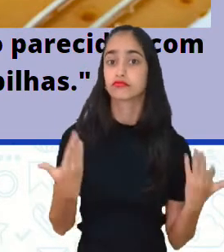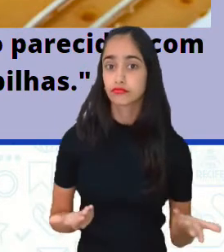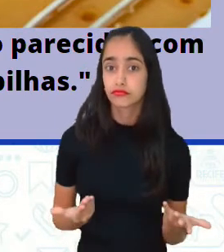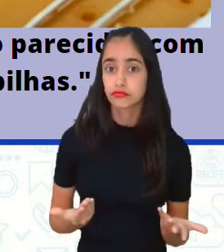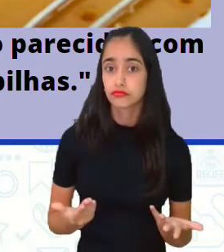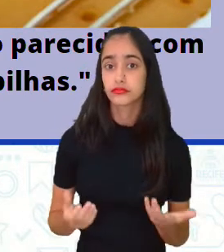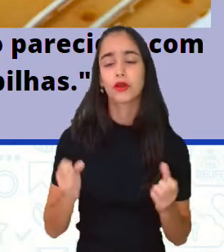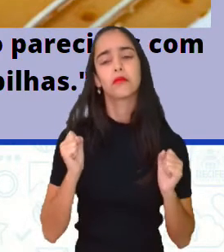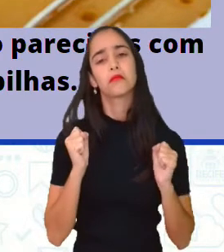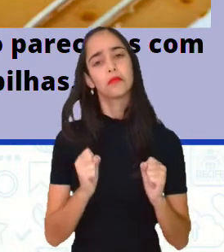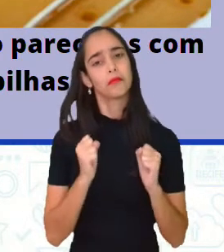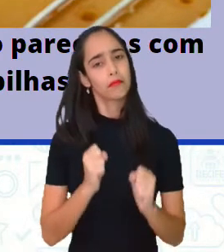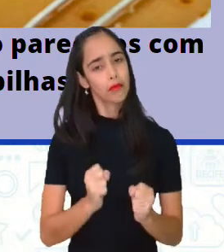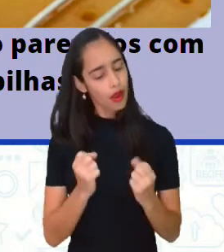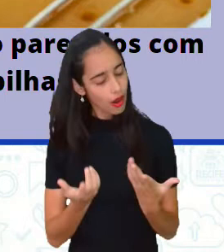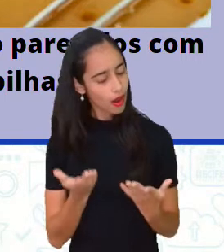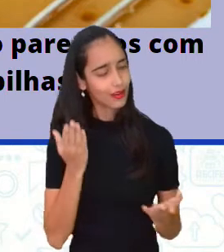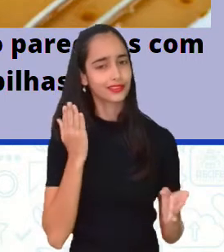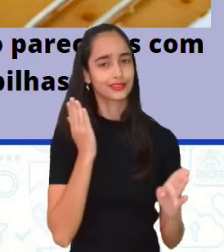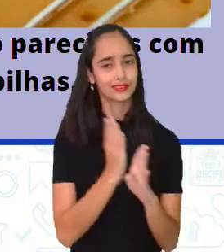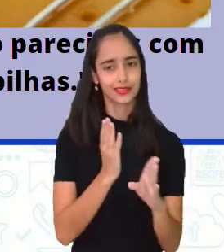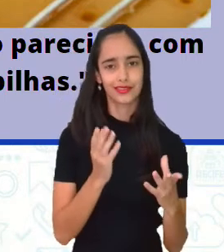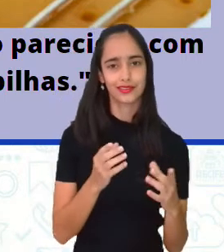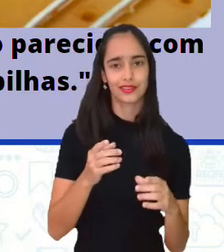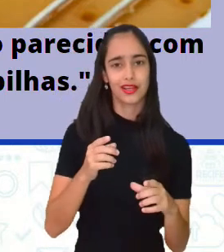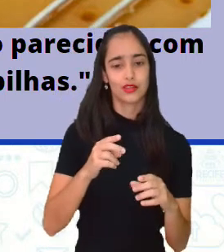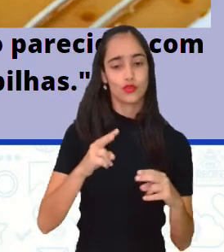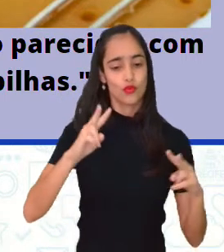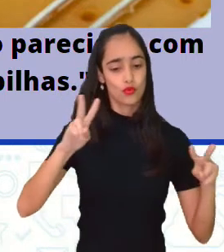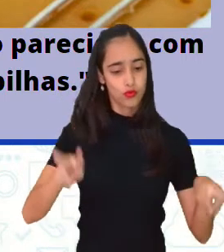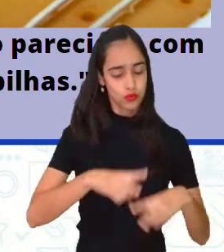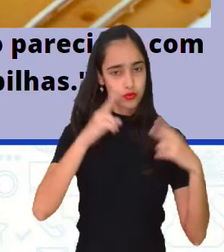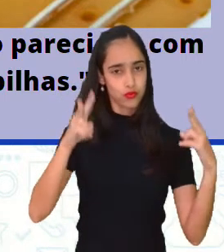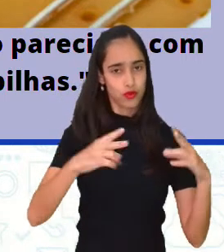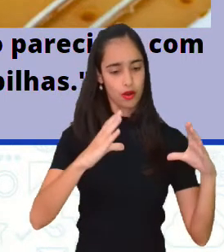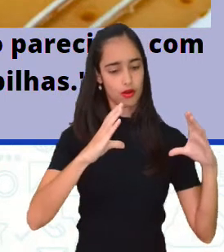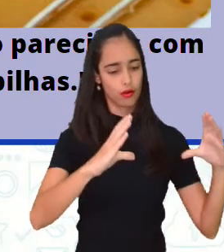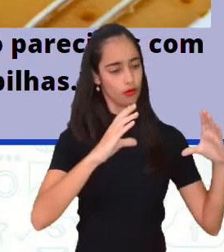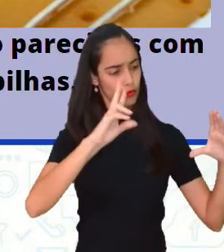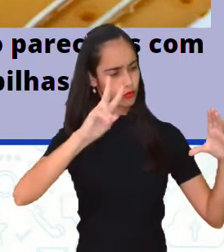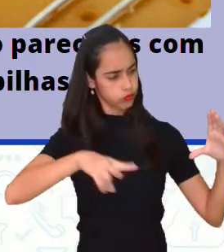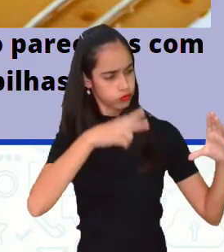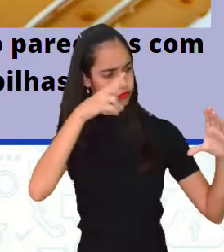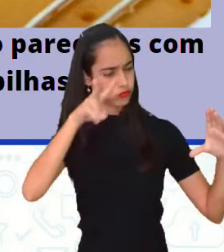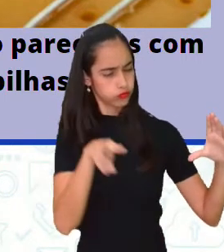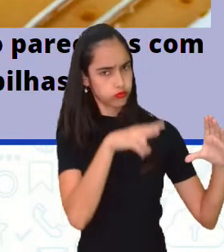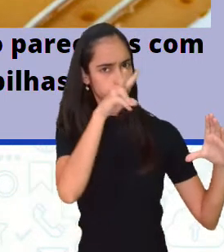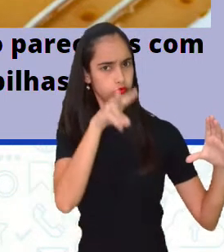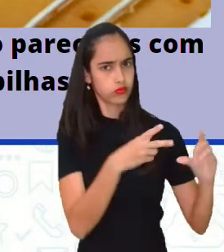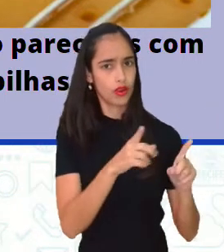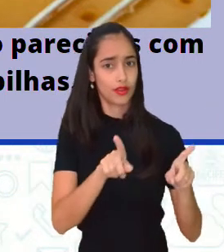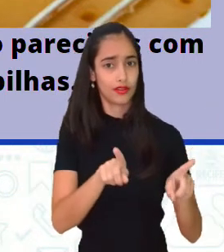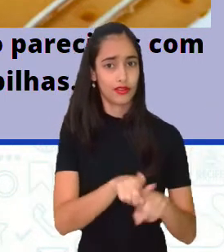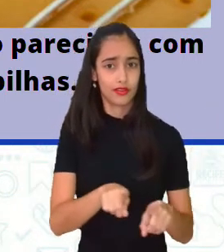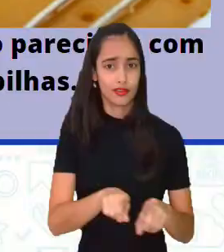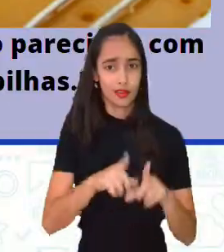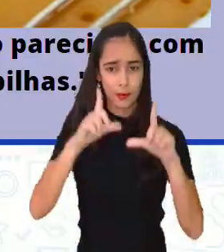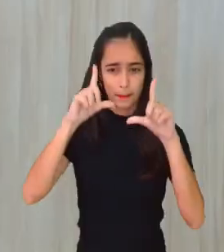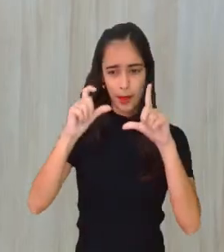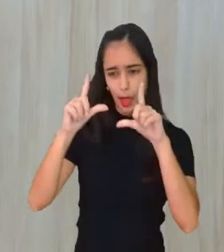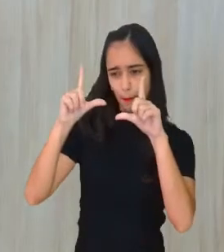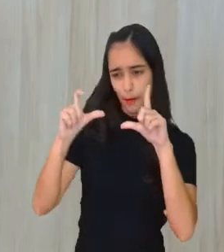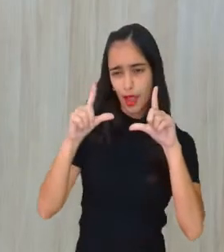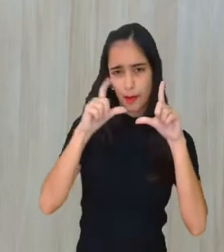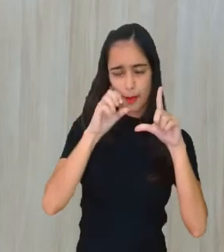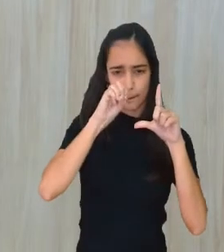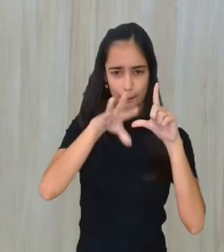nos ventiladores, né, nos televisores, nos flashes de máquinas fotográficas. Então, aí porque eles armazenam, a